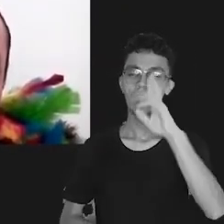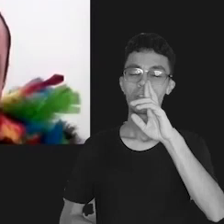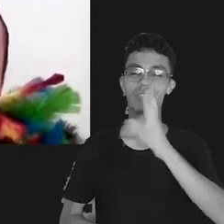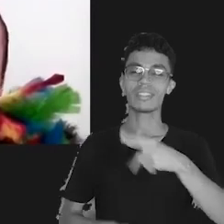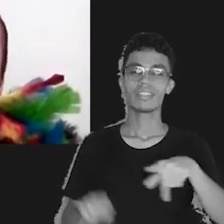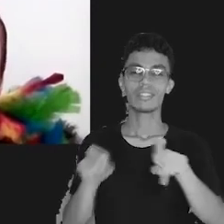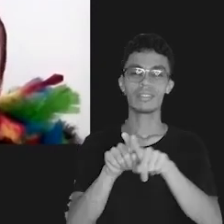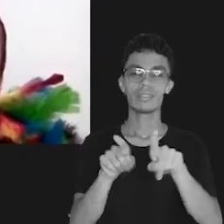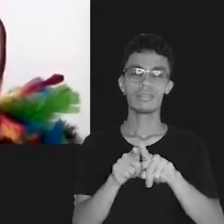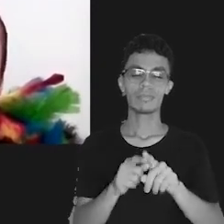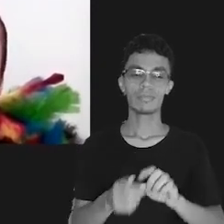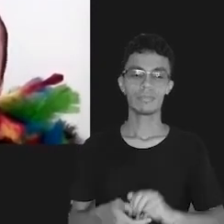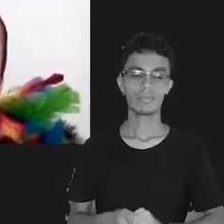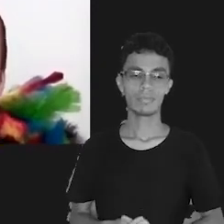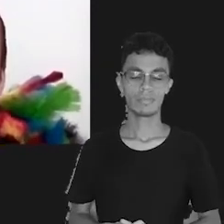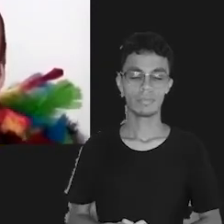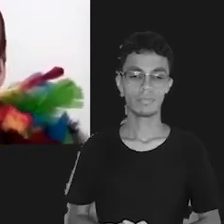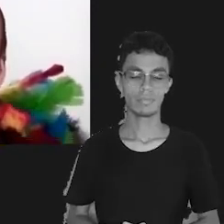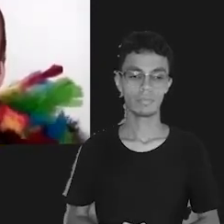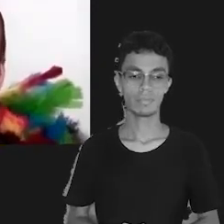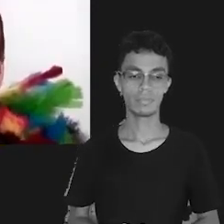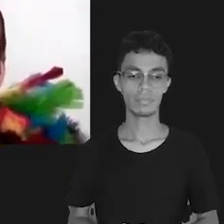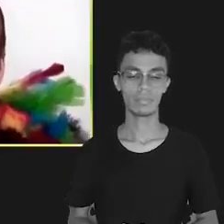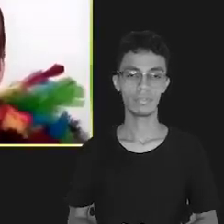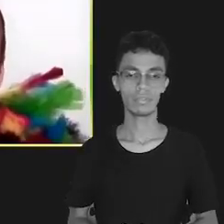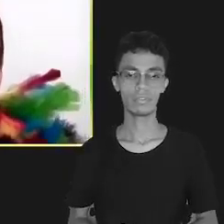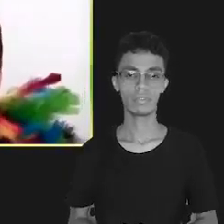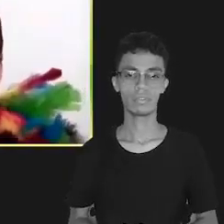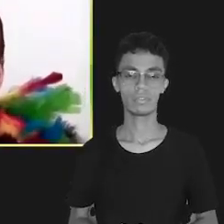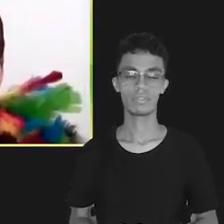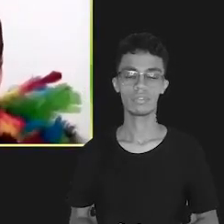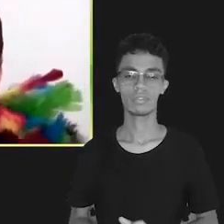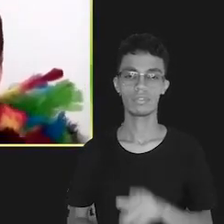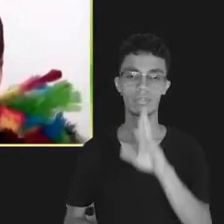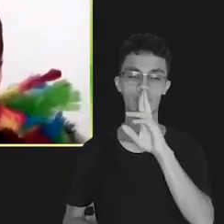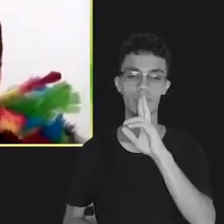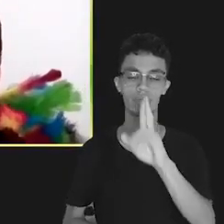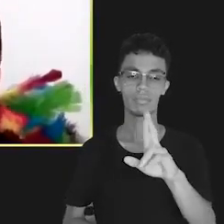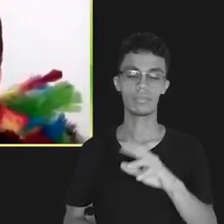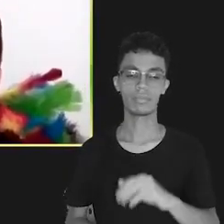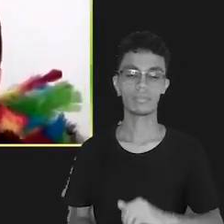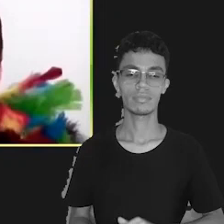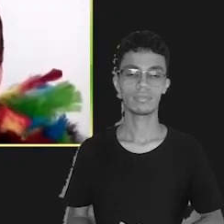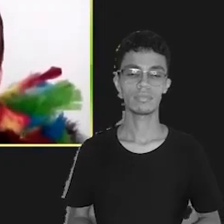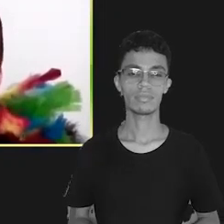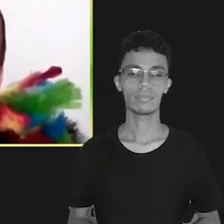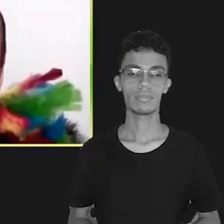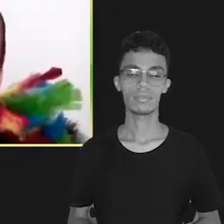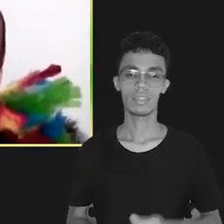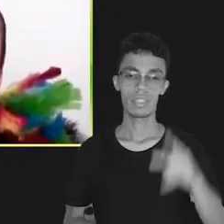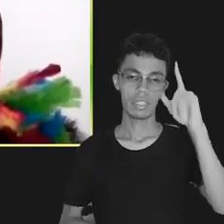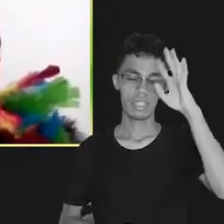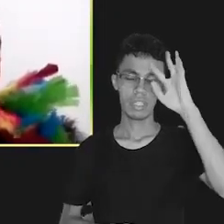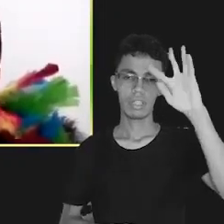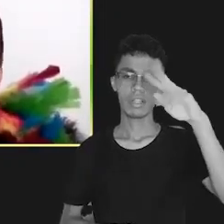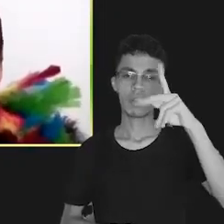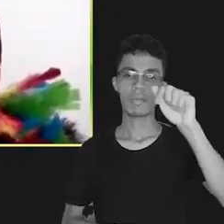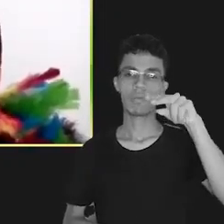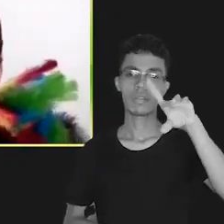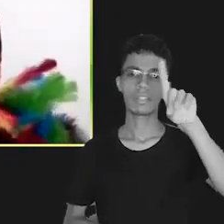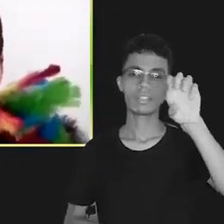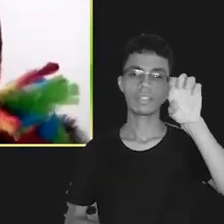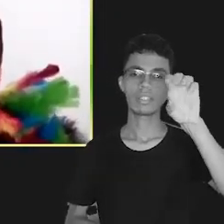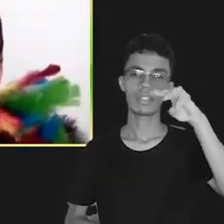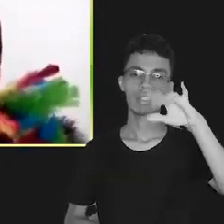né? Bom. Eu respondo, então. Vai lá, Marcelo. O sonho é pandêmico e iudístico. O meu